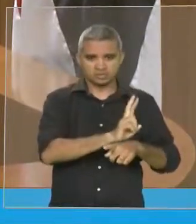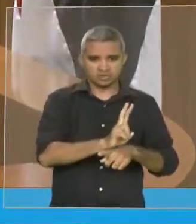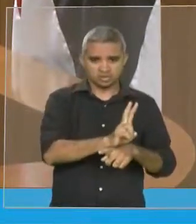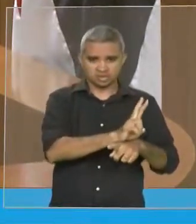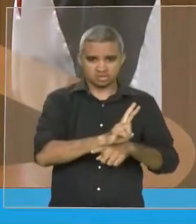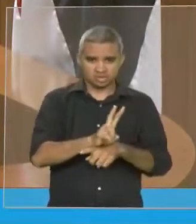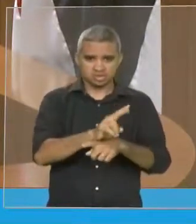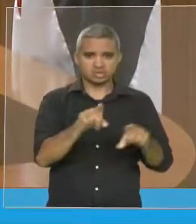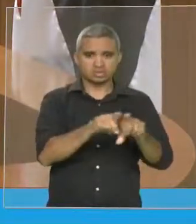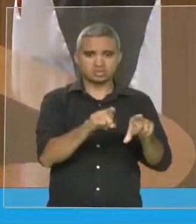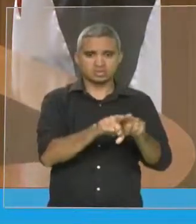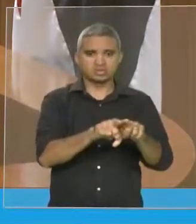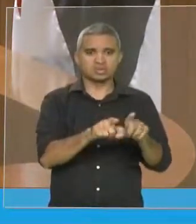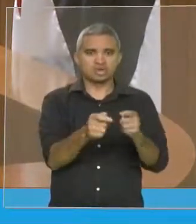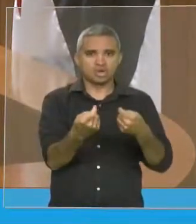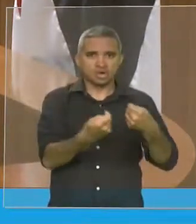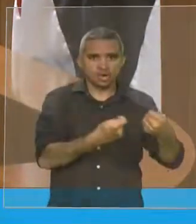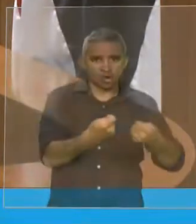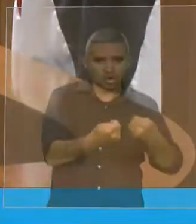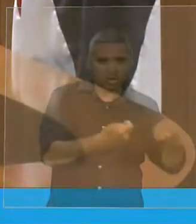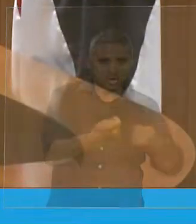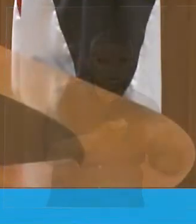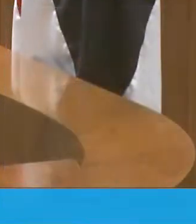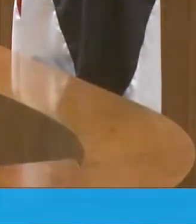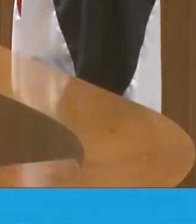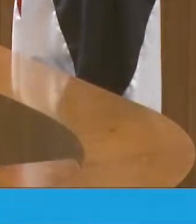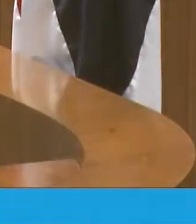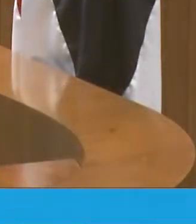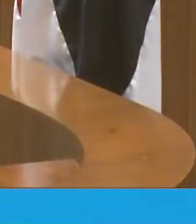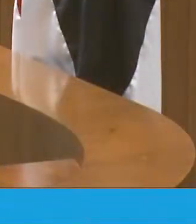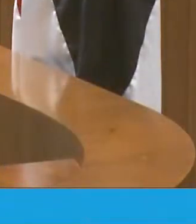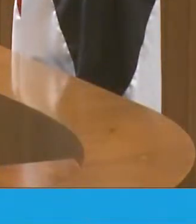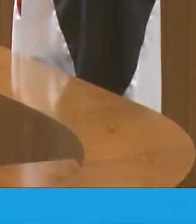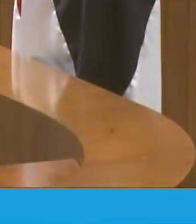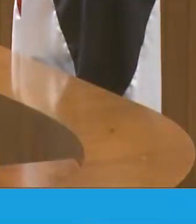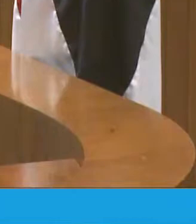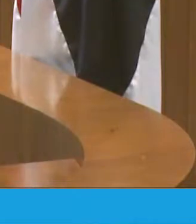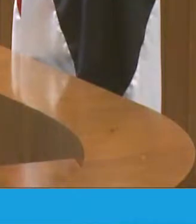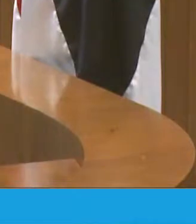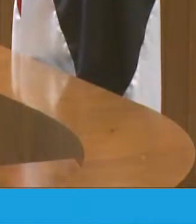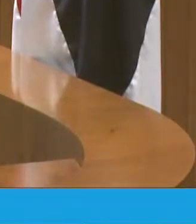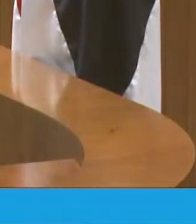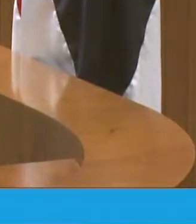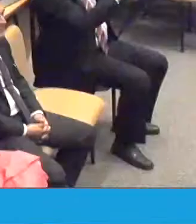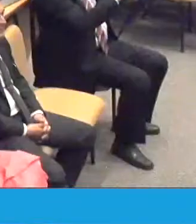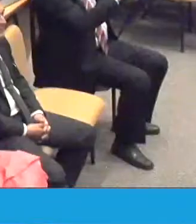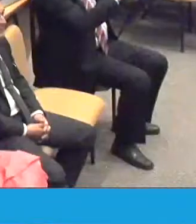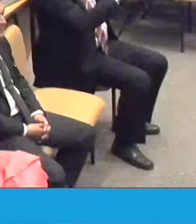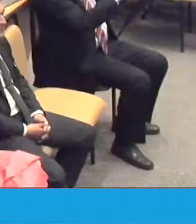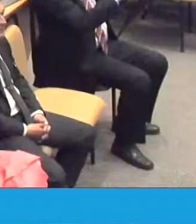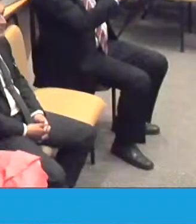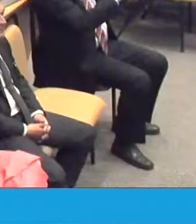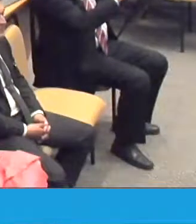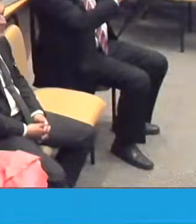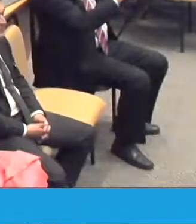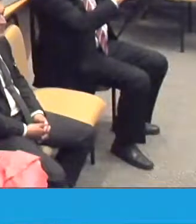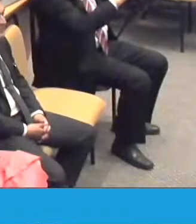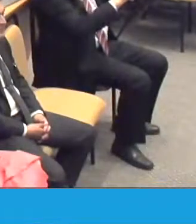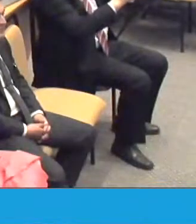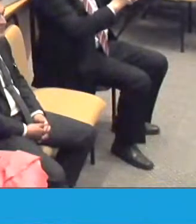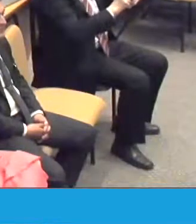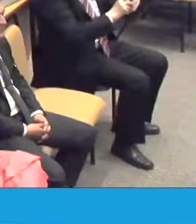e órgão de controle, com base na capacitação e na orientação com vistas ao aperfeiçoamento da gestão